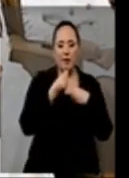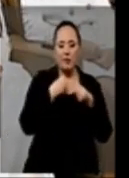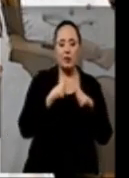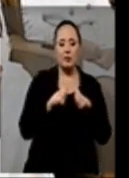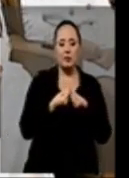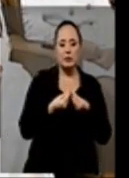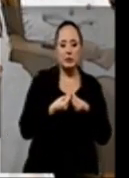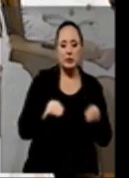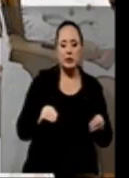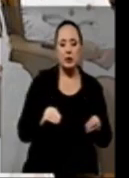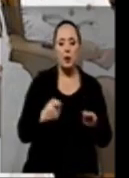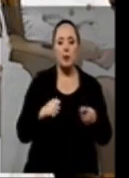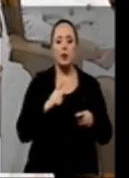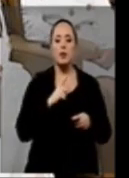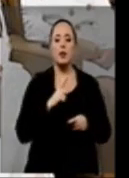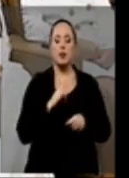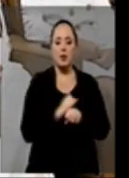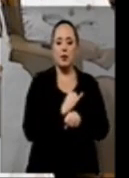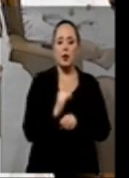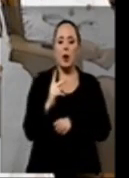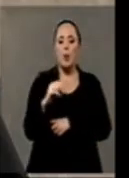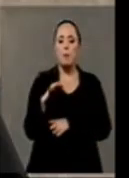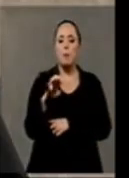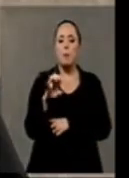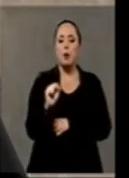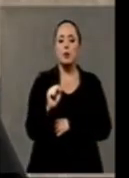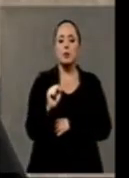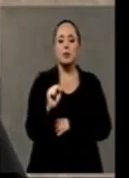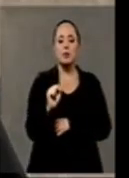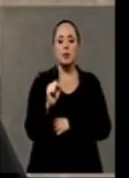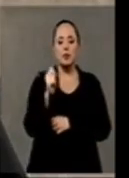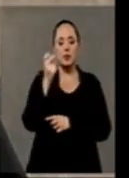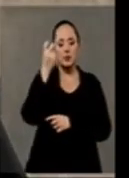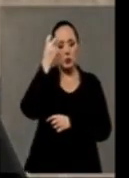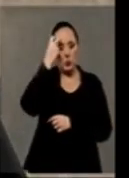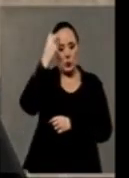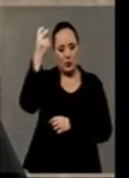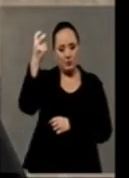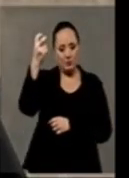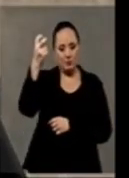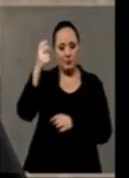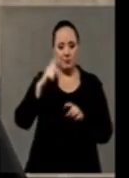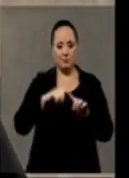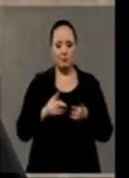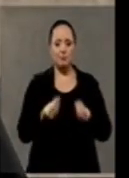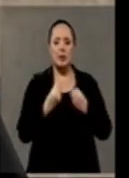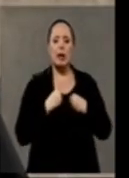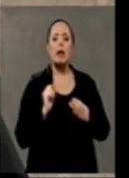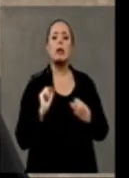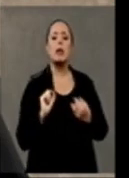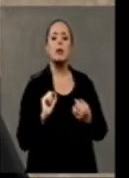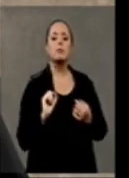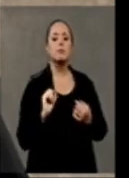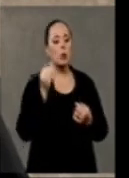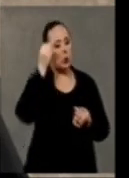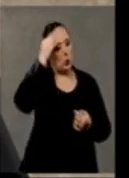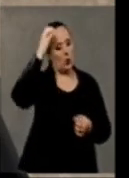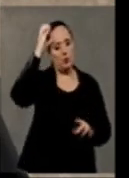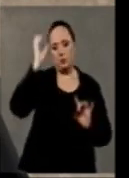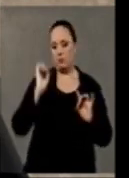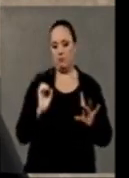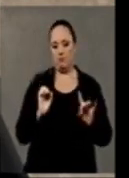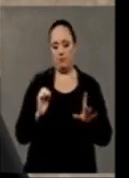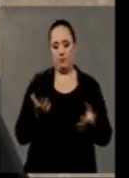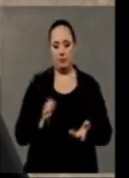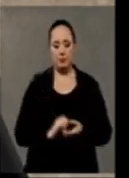de pontes culturais o que só o conhecimento pode nos oferecer à justiça